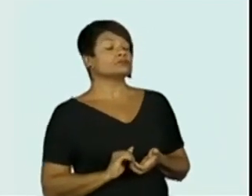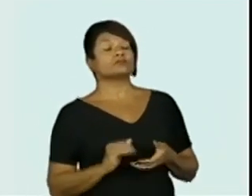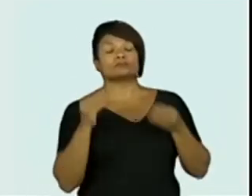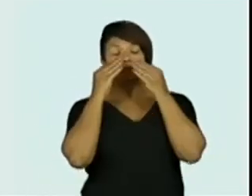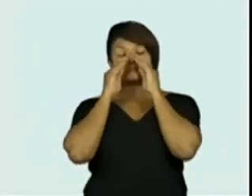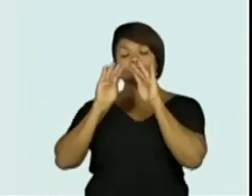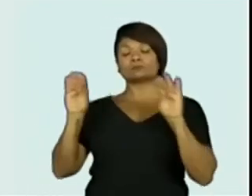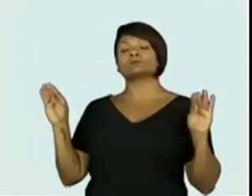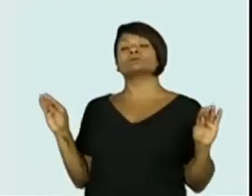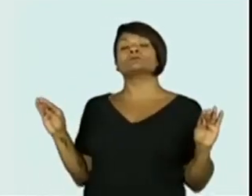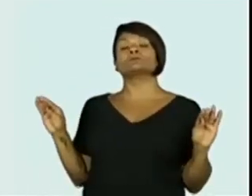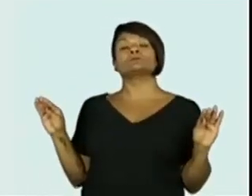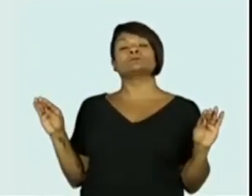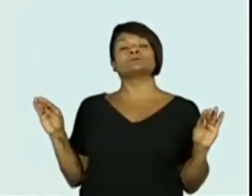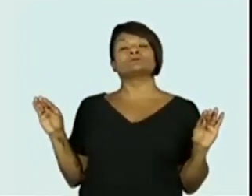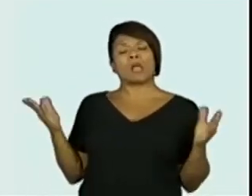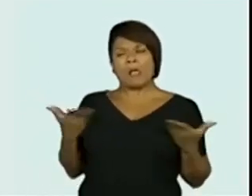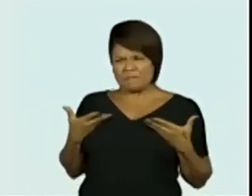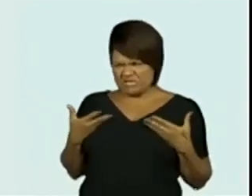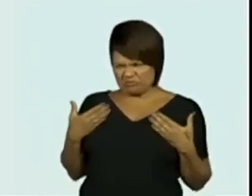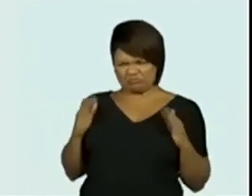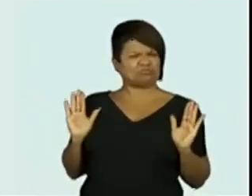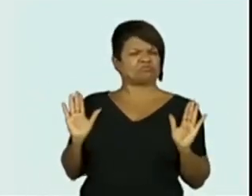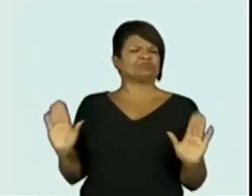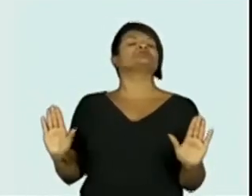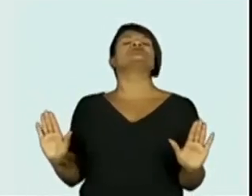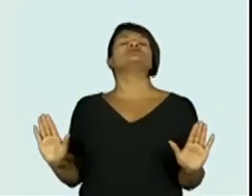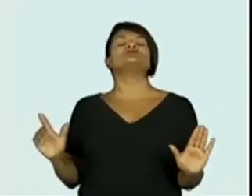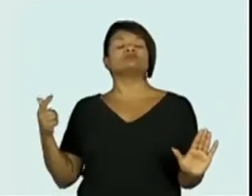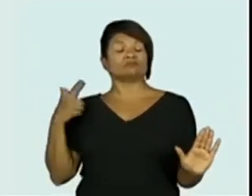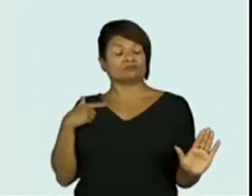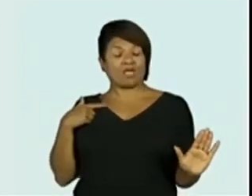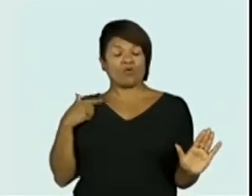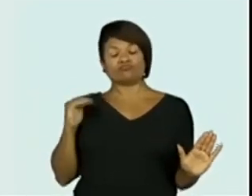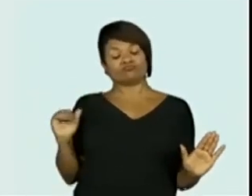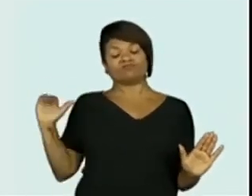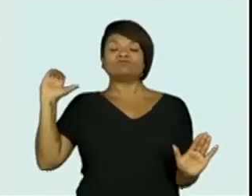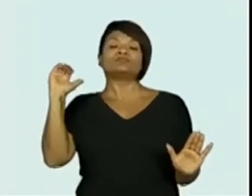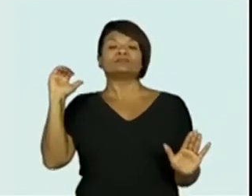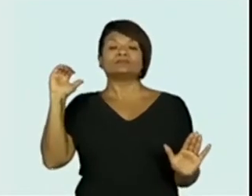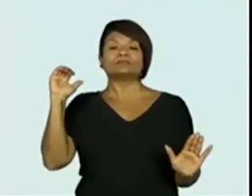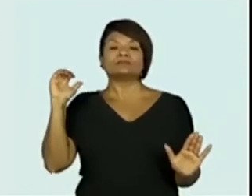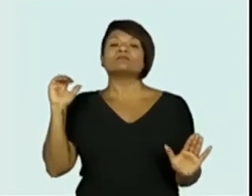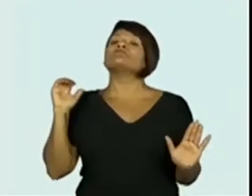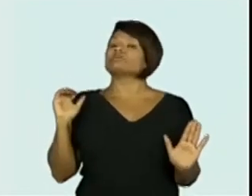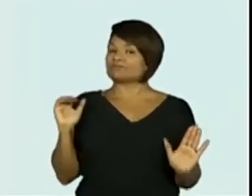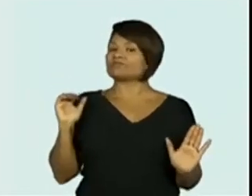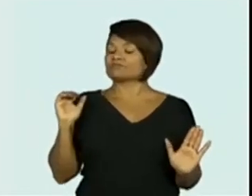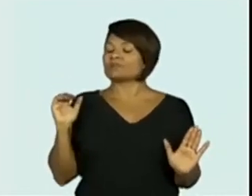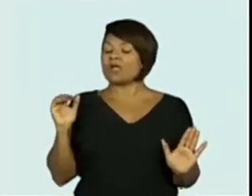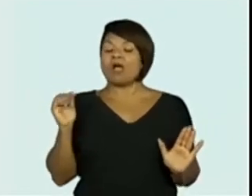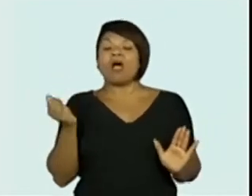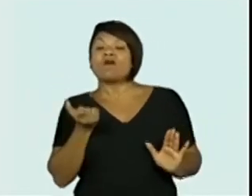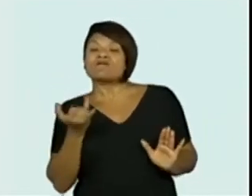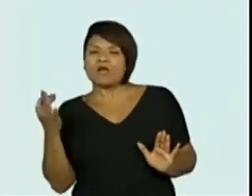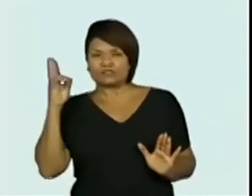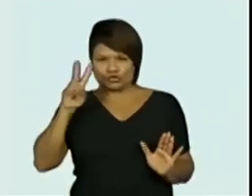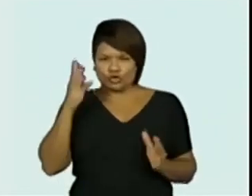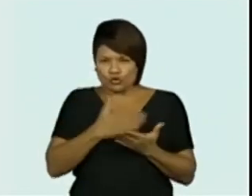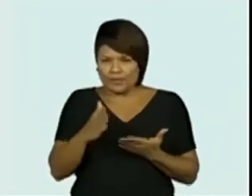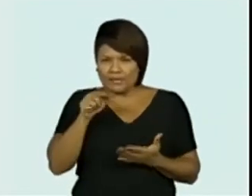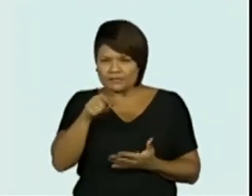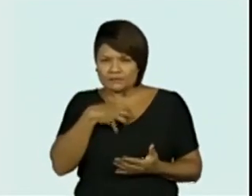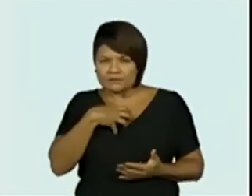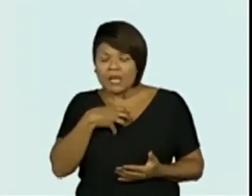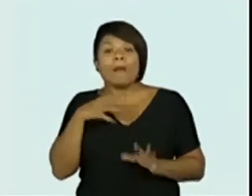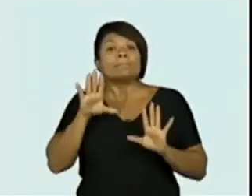ninguém, se achava tal. Muitas histórias começam assim, mas esta é diferente, porque